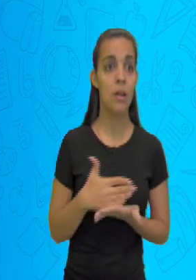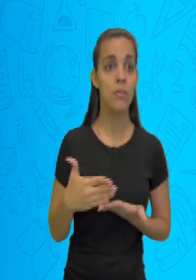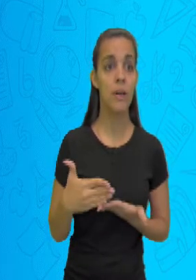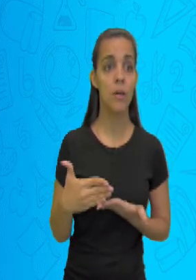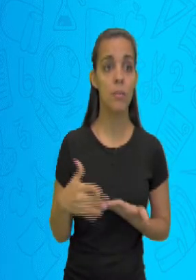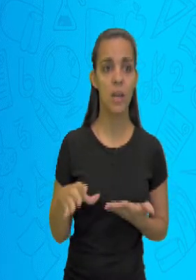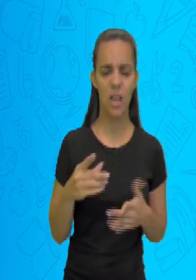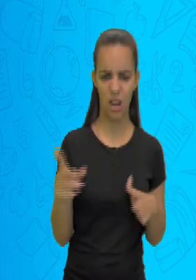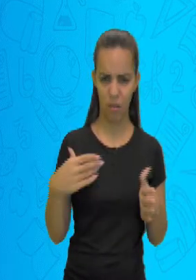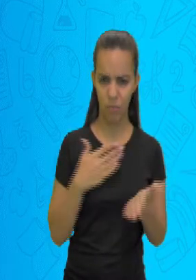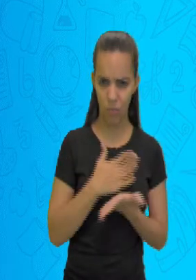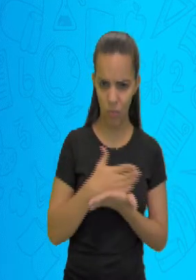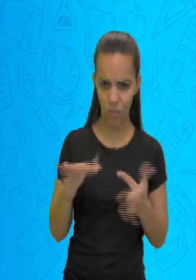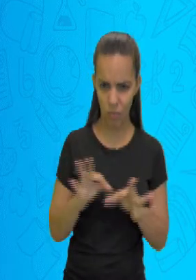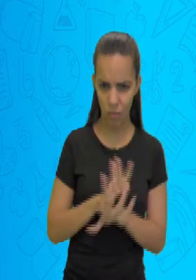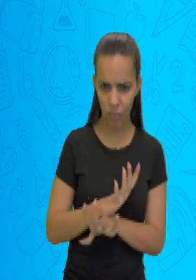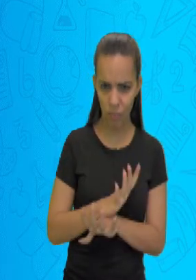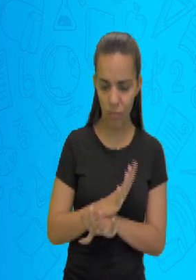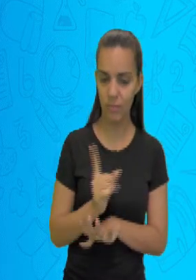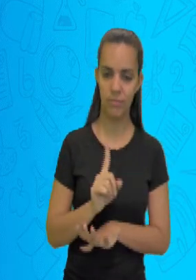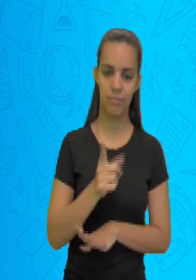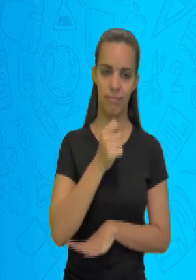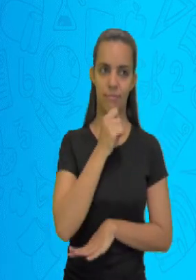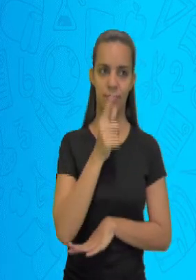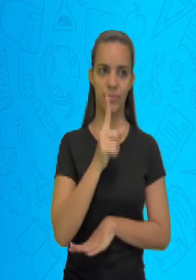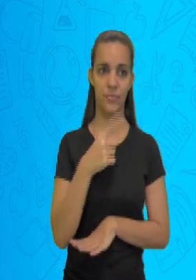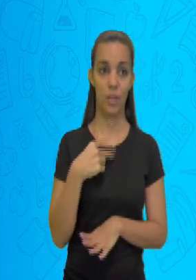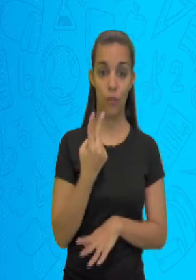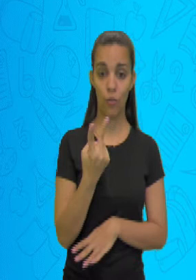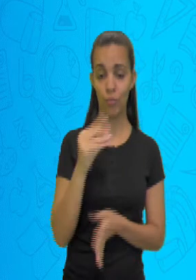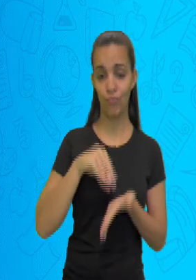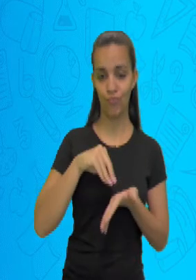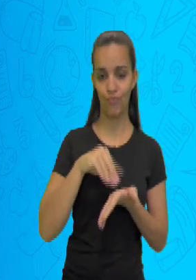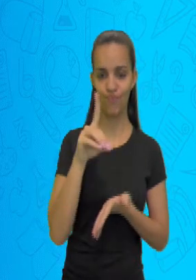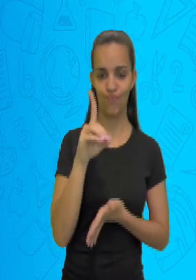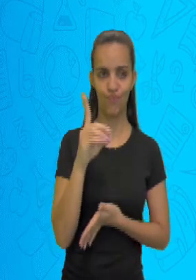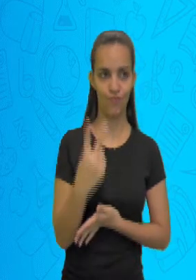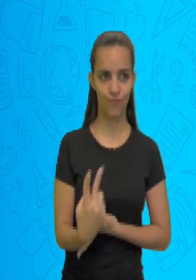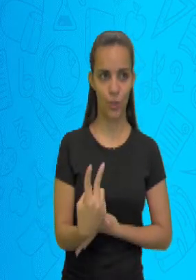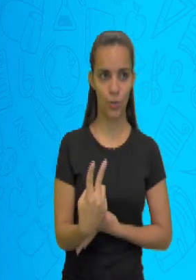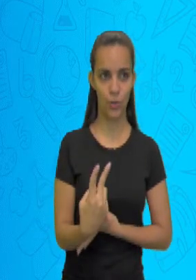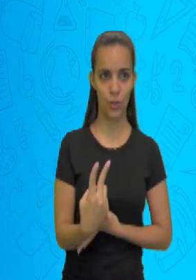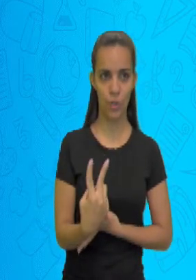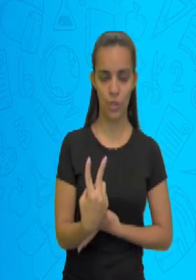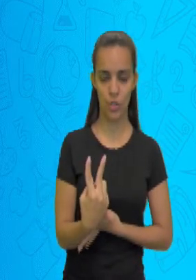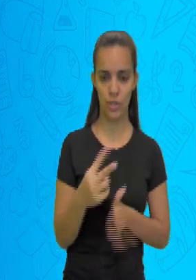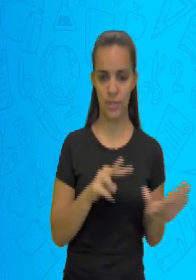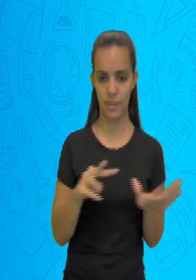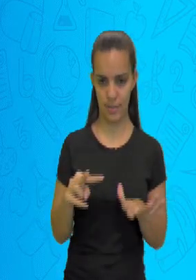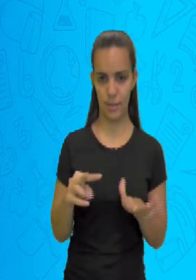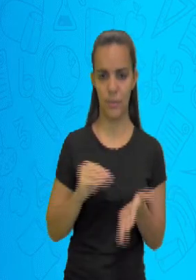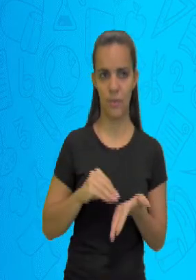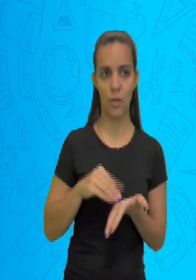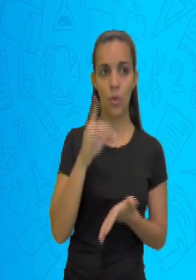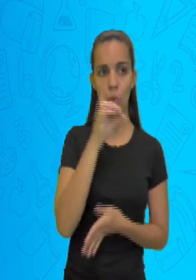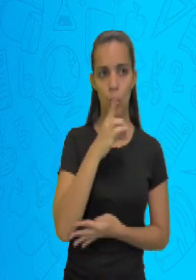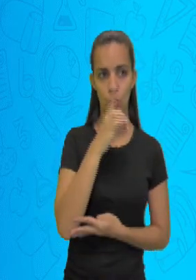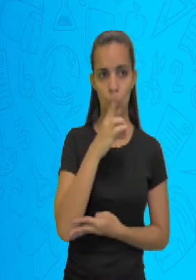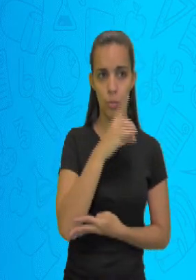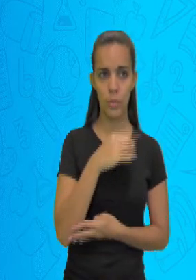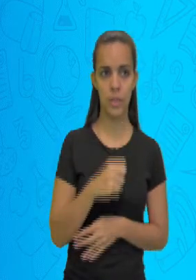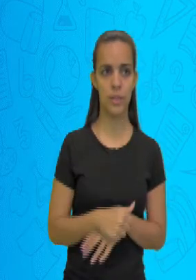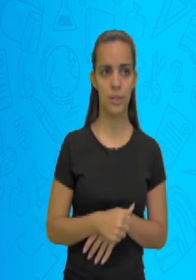incompleta? Ó, nós temos 2 dias que não foram completados nesta semana. O domingo